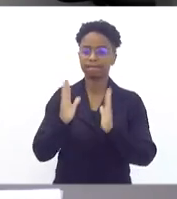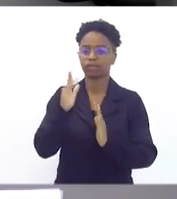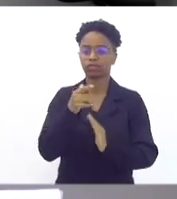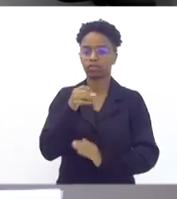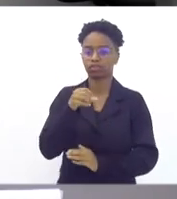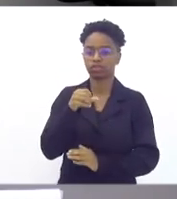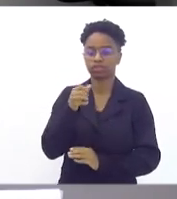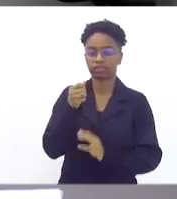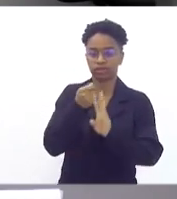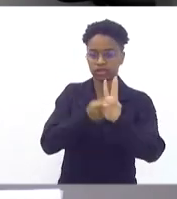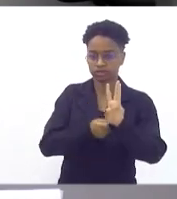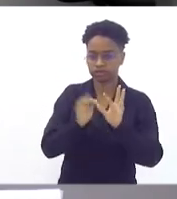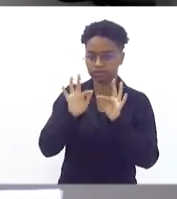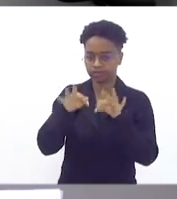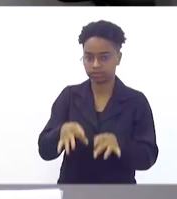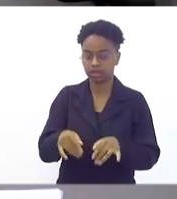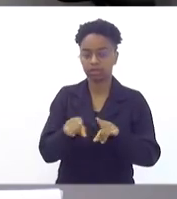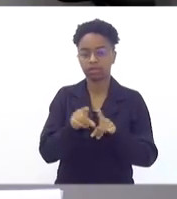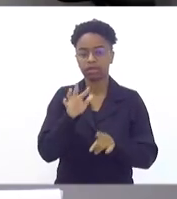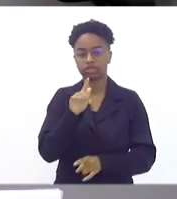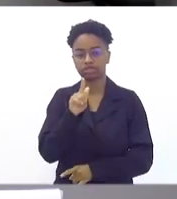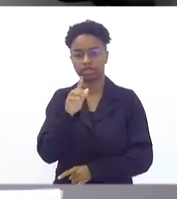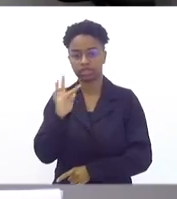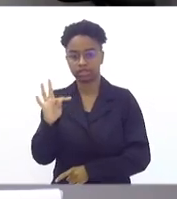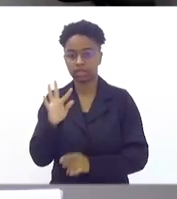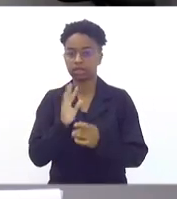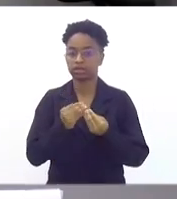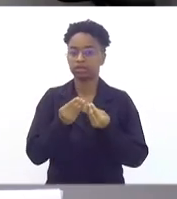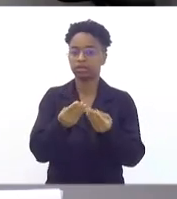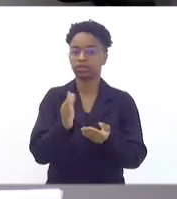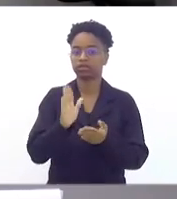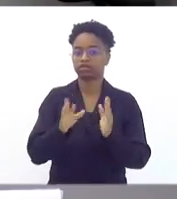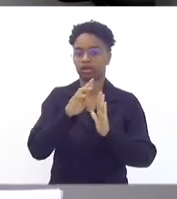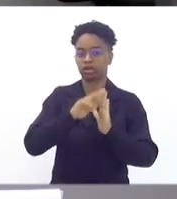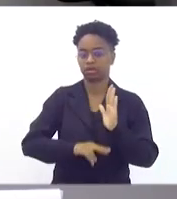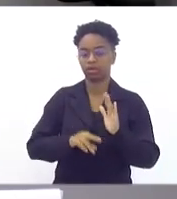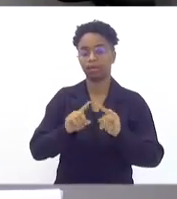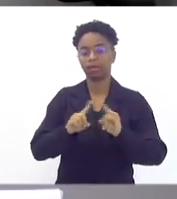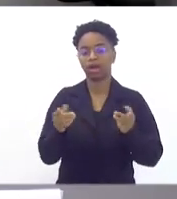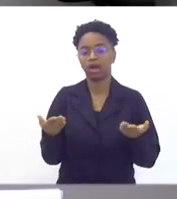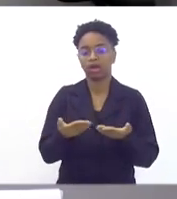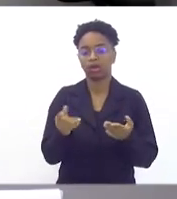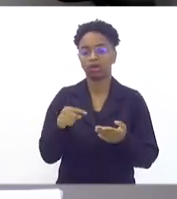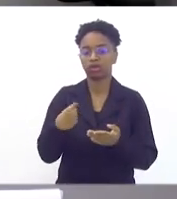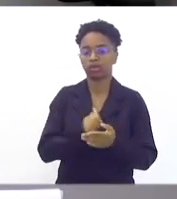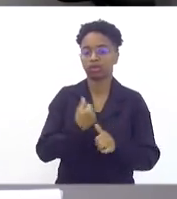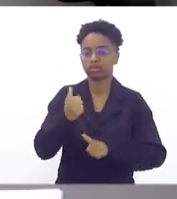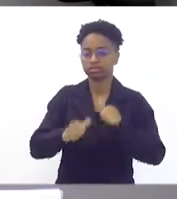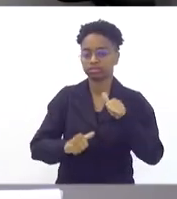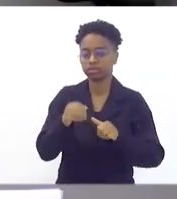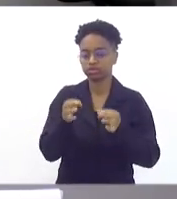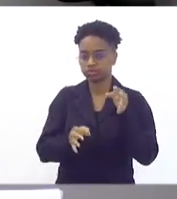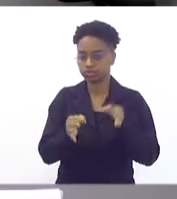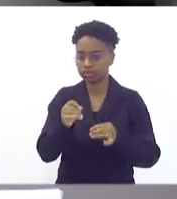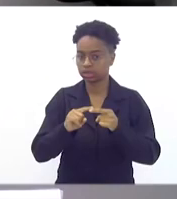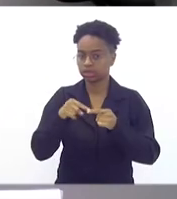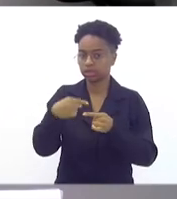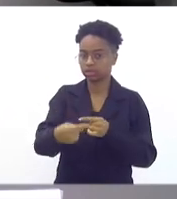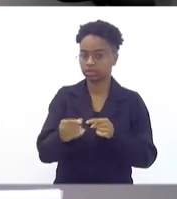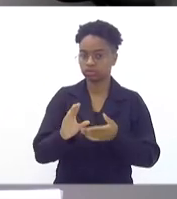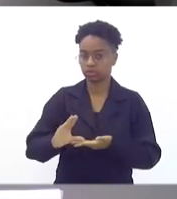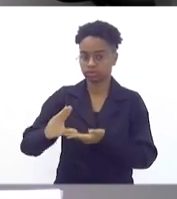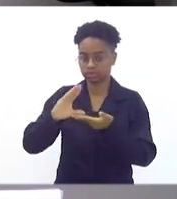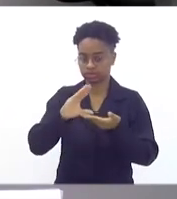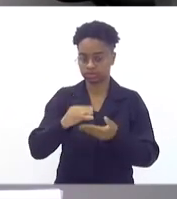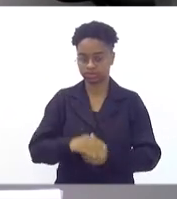90 dias para encerrar o grupo de trabalho já fez a entrega desse relatório Então o próximo passo é a gente seguir uma análise jurídica e depois para o conselho